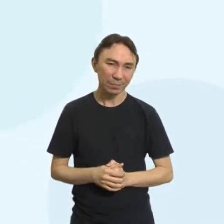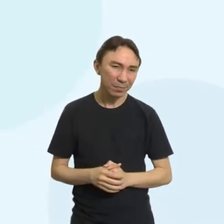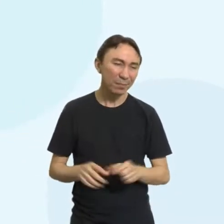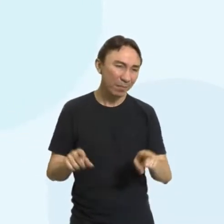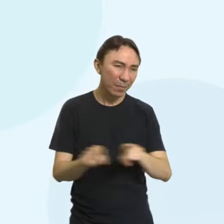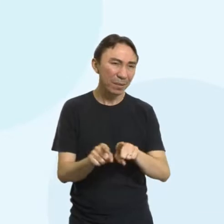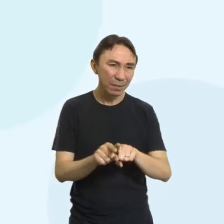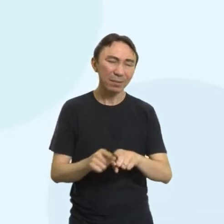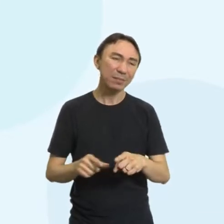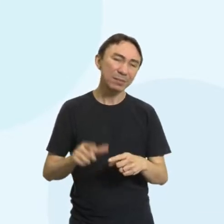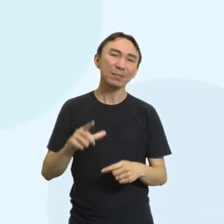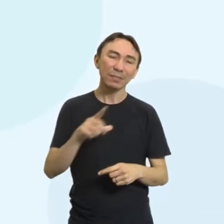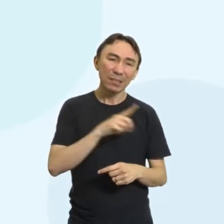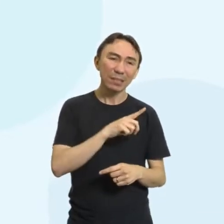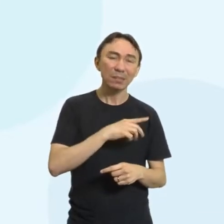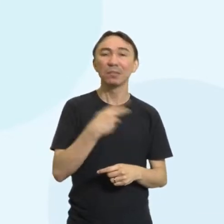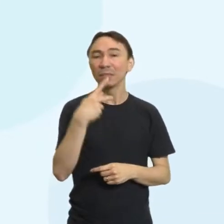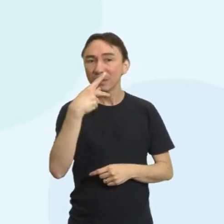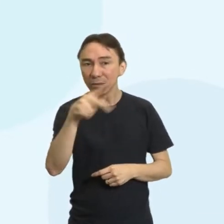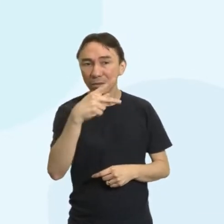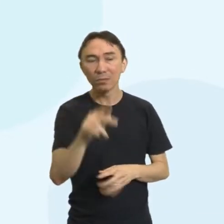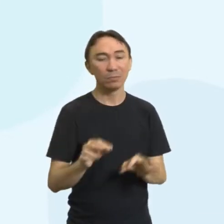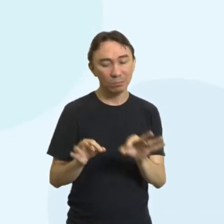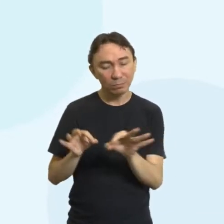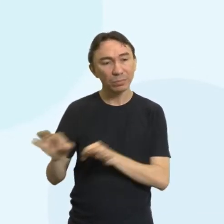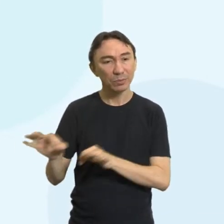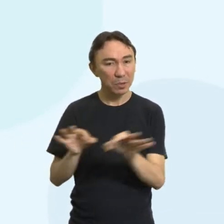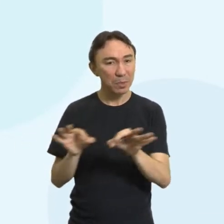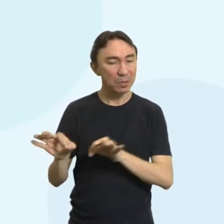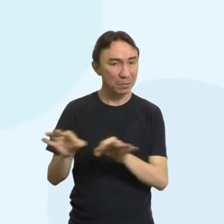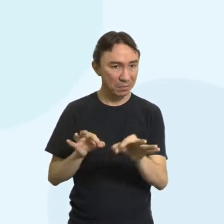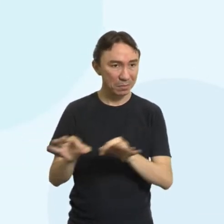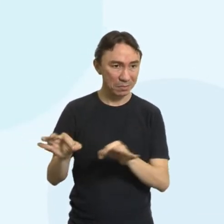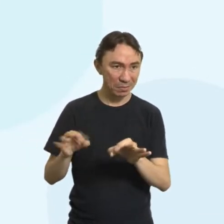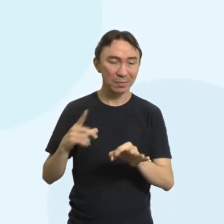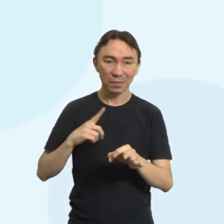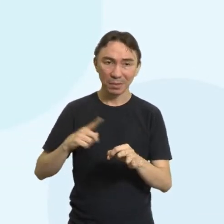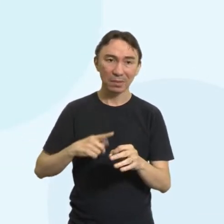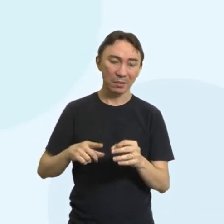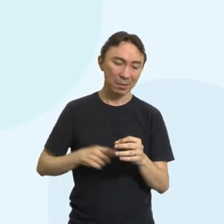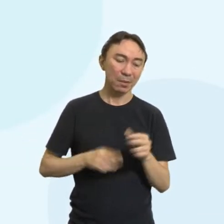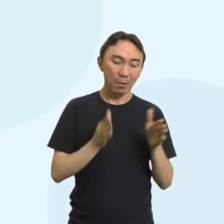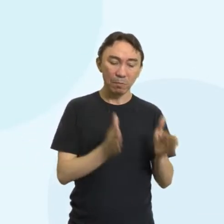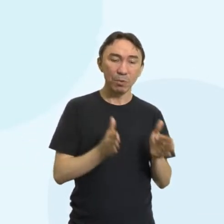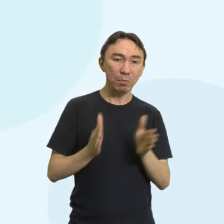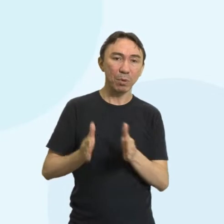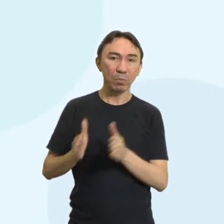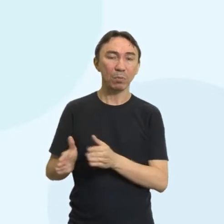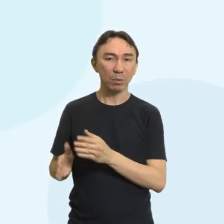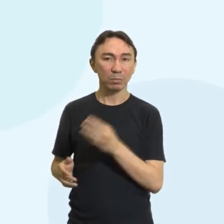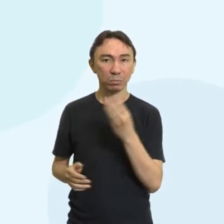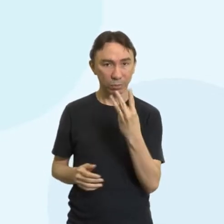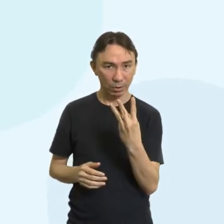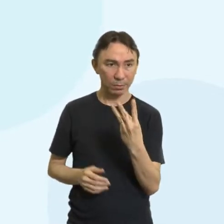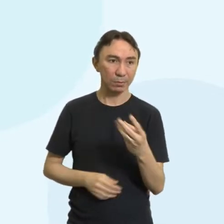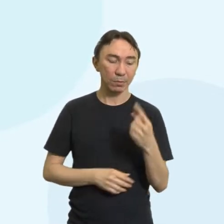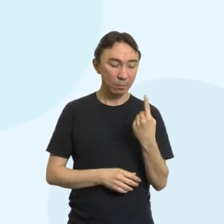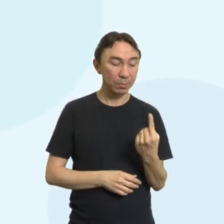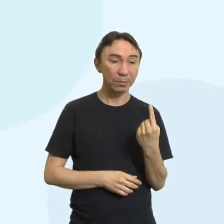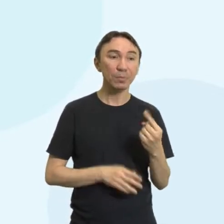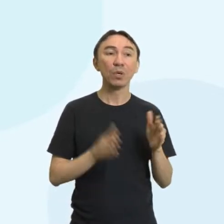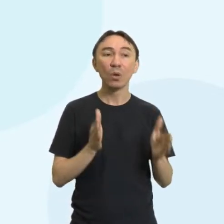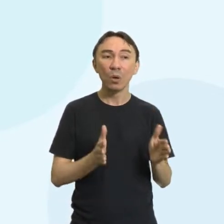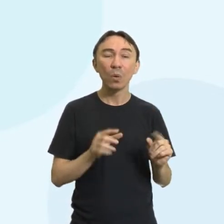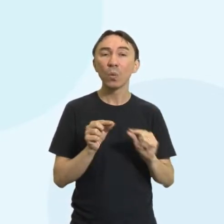aí do planejamento de vocês, professores. São 3 momentos, né? O primeiro é o de diagnóstico, onde